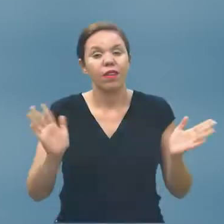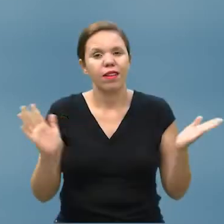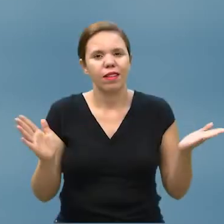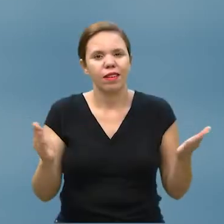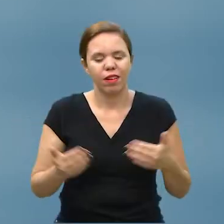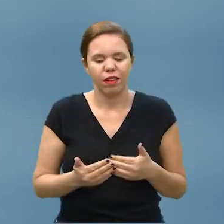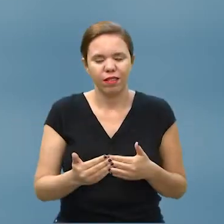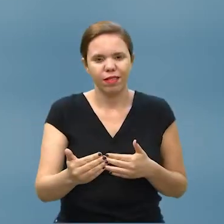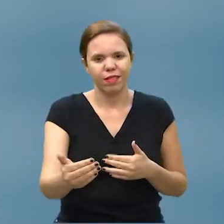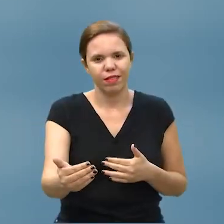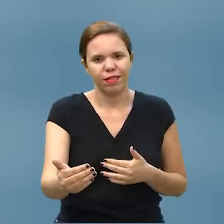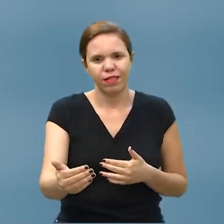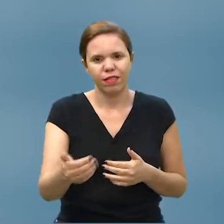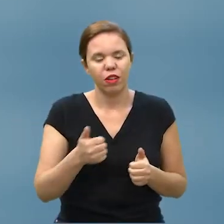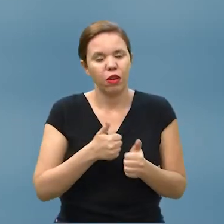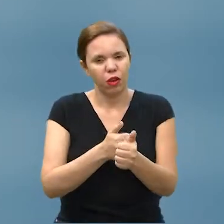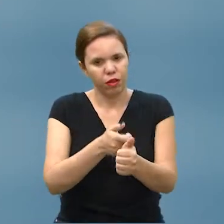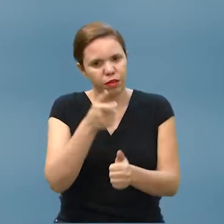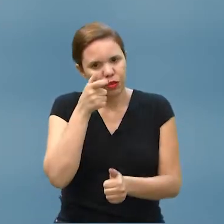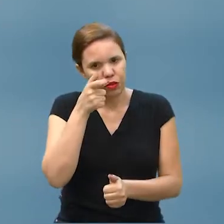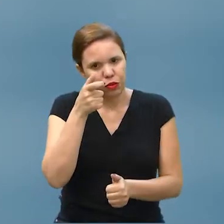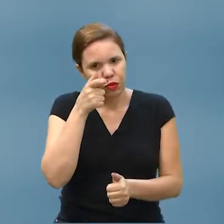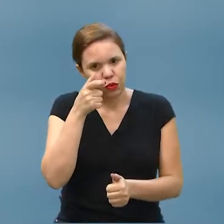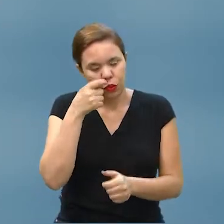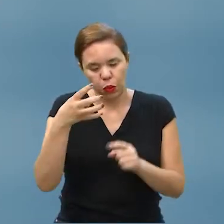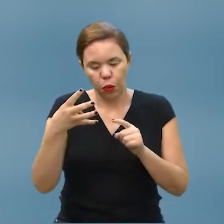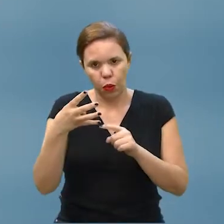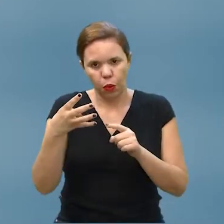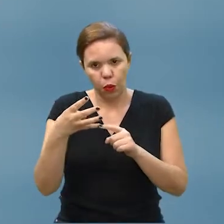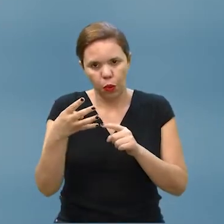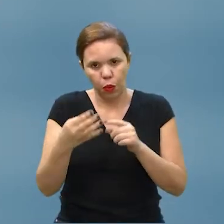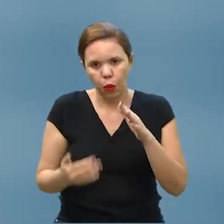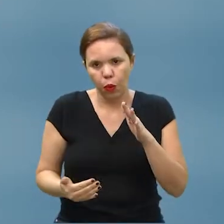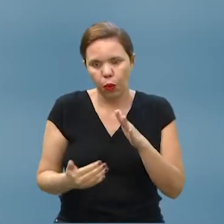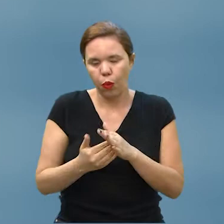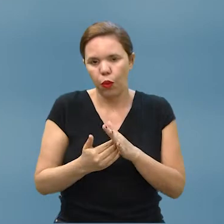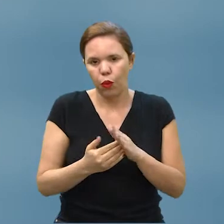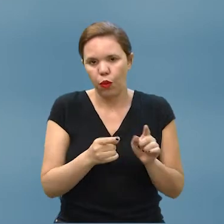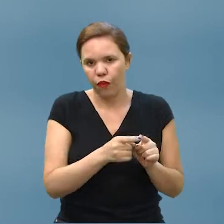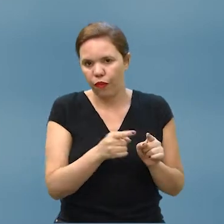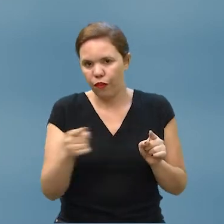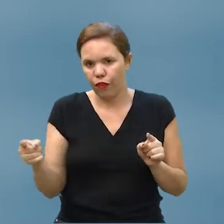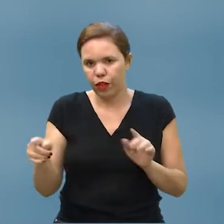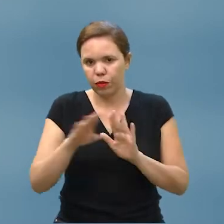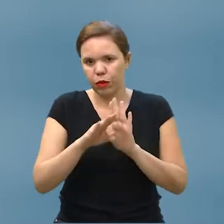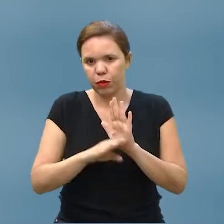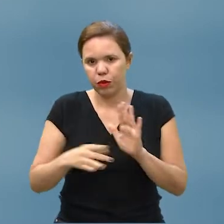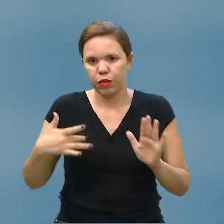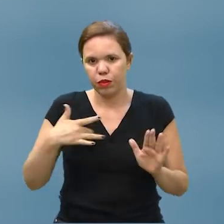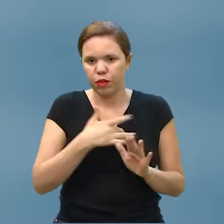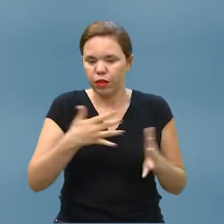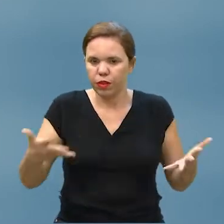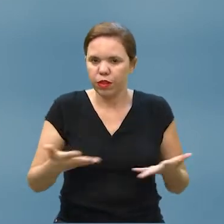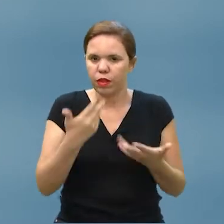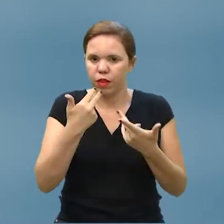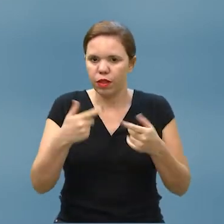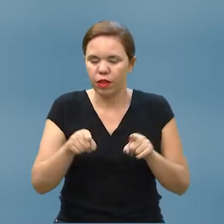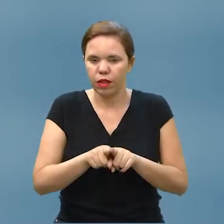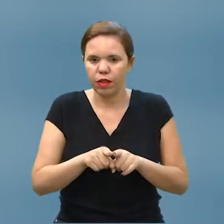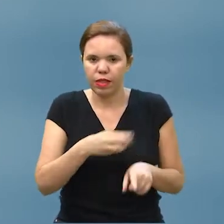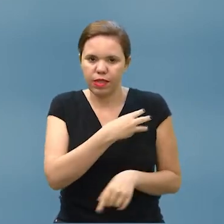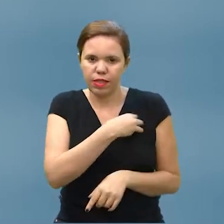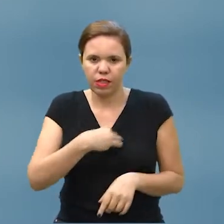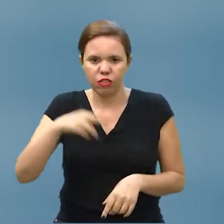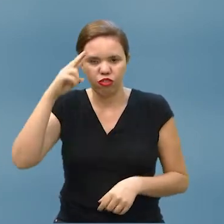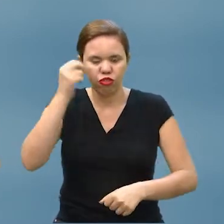Olá, a partir de agora você vai acompanhar o quarto e último episódio dessa fase do programa Saúde na Colher no SESI Chef